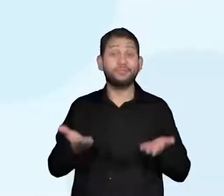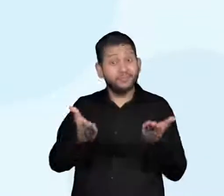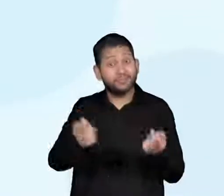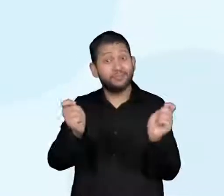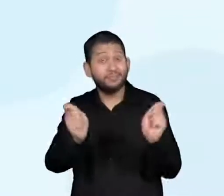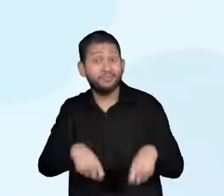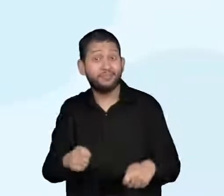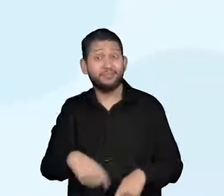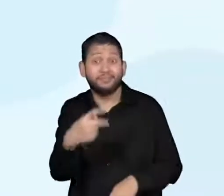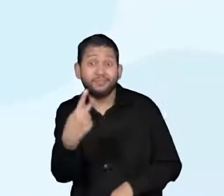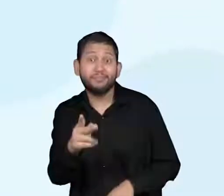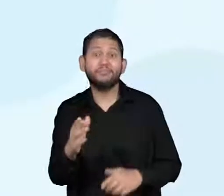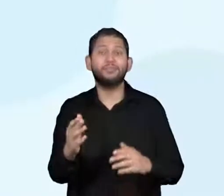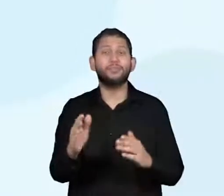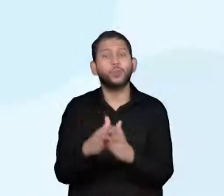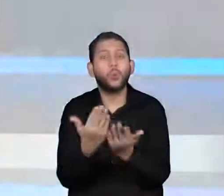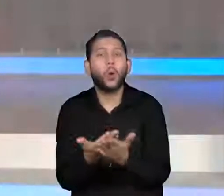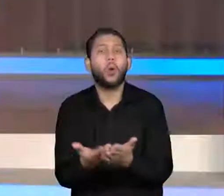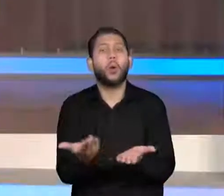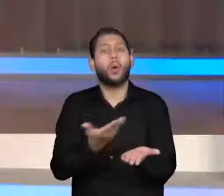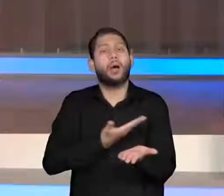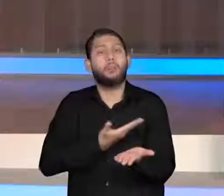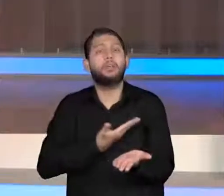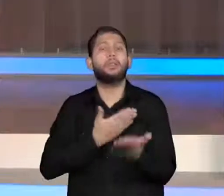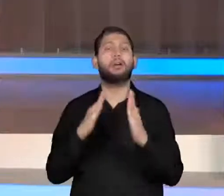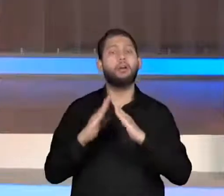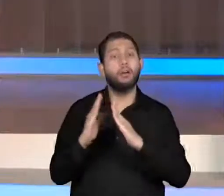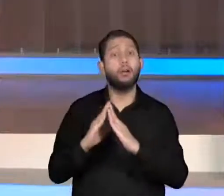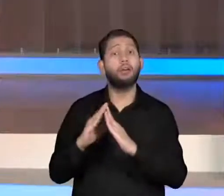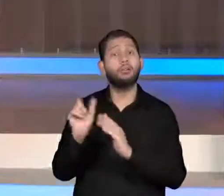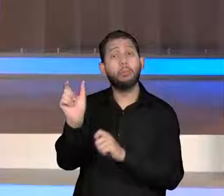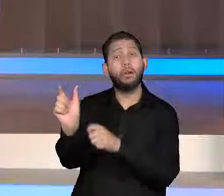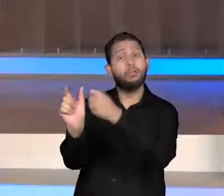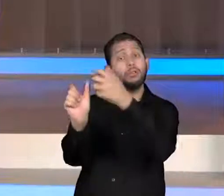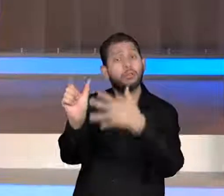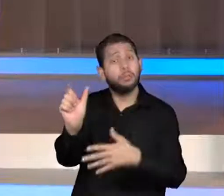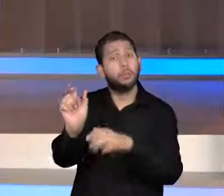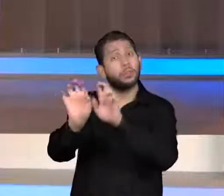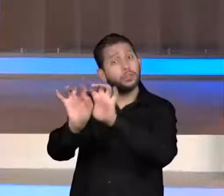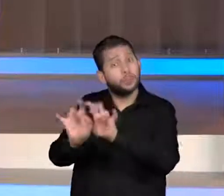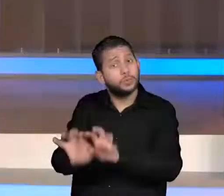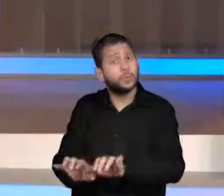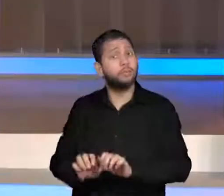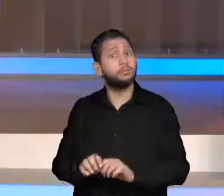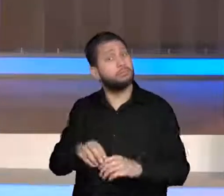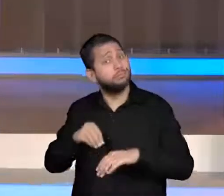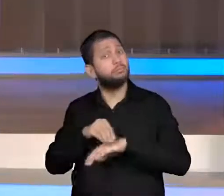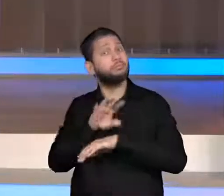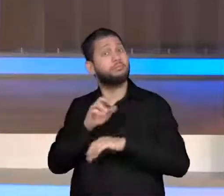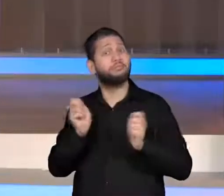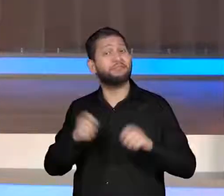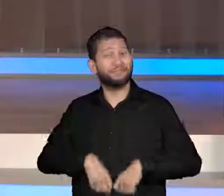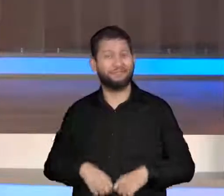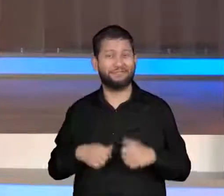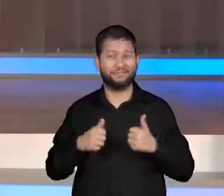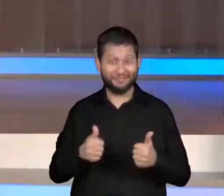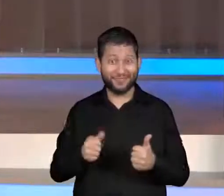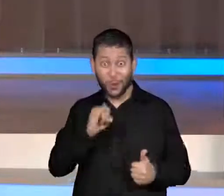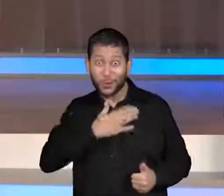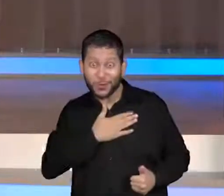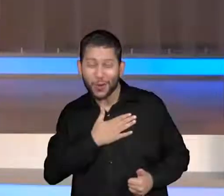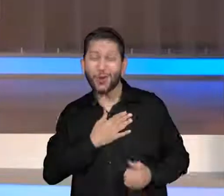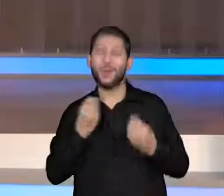próprio verbete, seguindo aí os 4 parágrafos que o professor deixou de esquema para vocês, avaliei positivamente a nossa